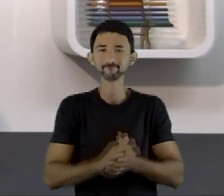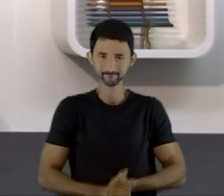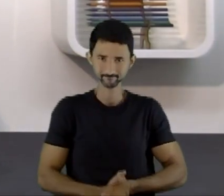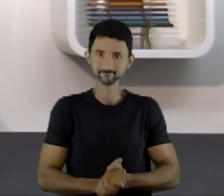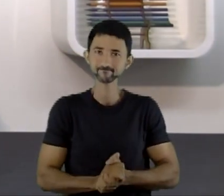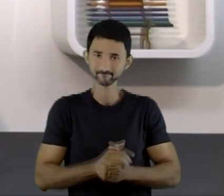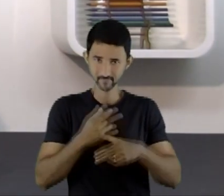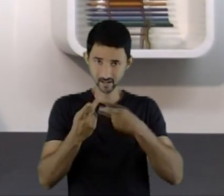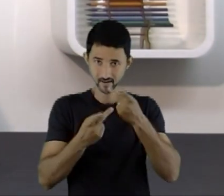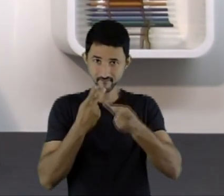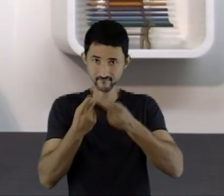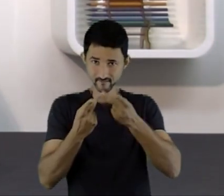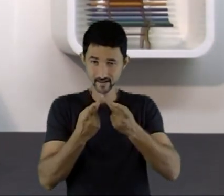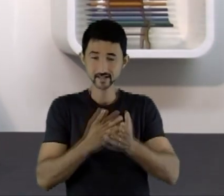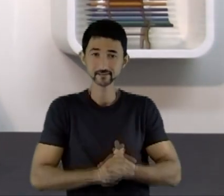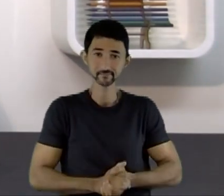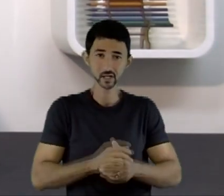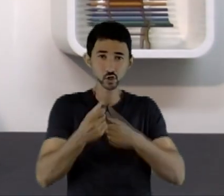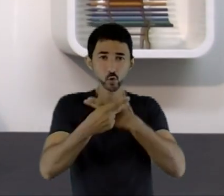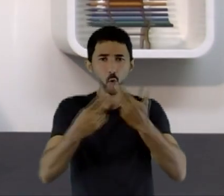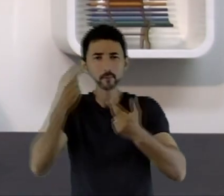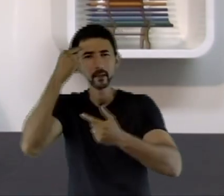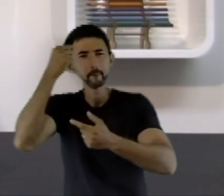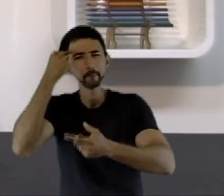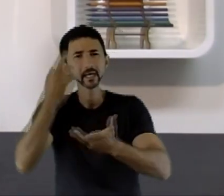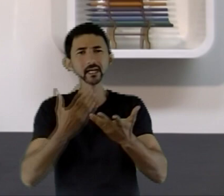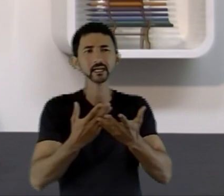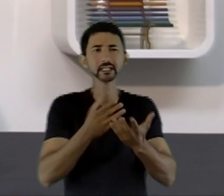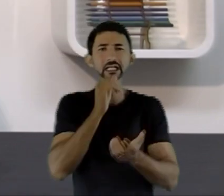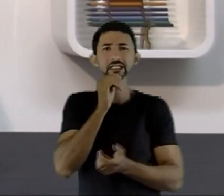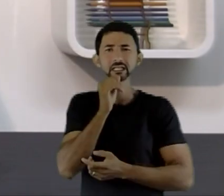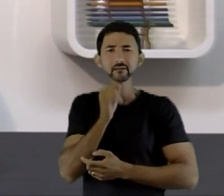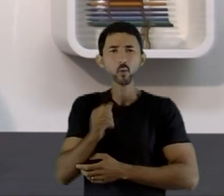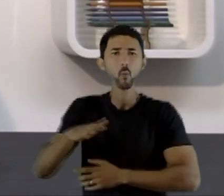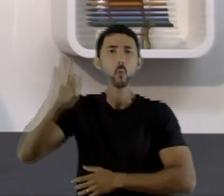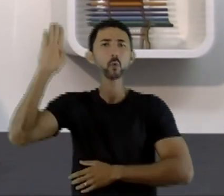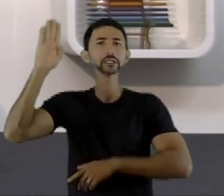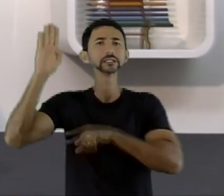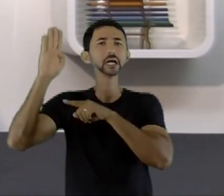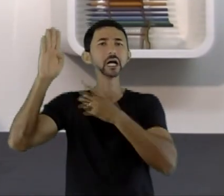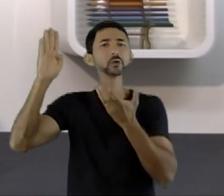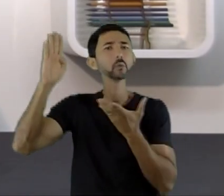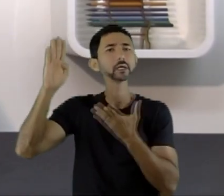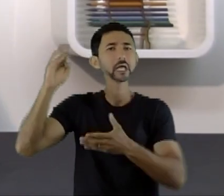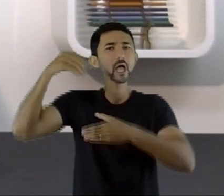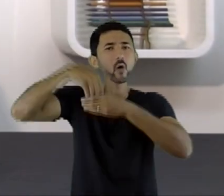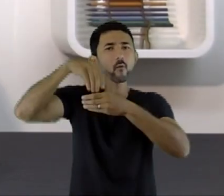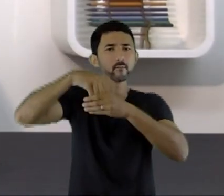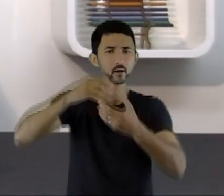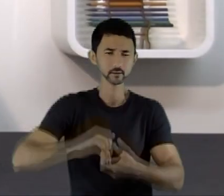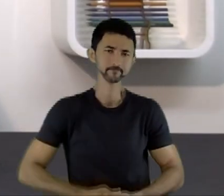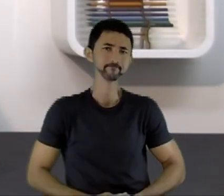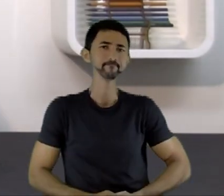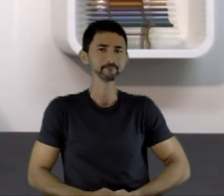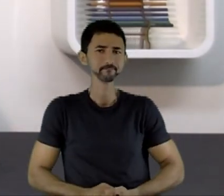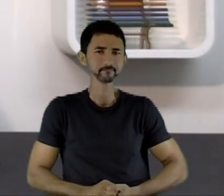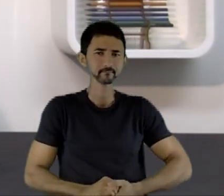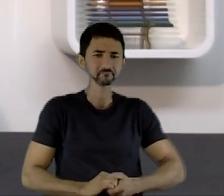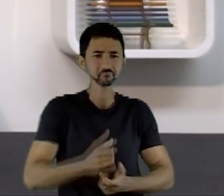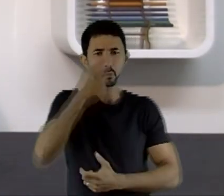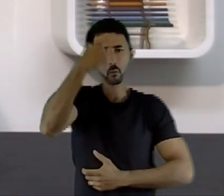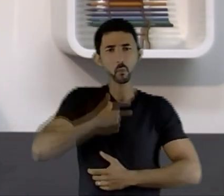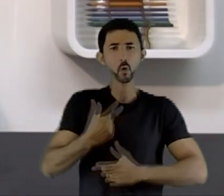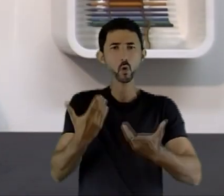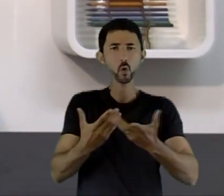a respeito daquilo que a gente pensa, de um candidato que a gente quer que seja eleito, de um posicionamento sobre